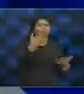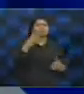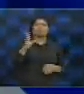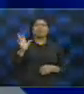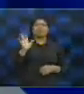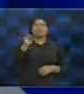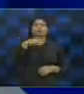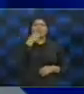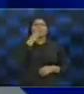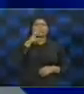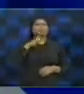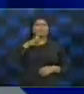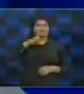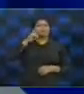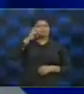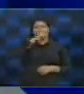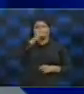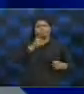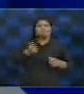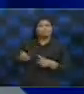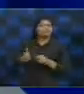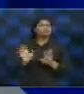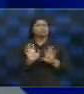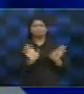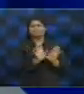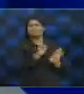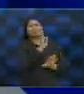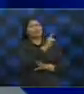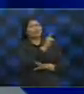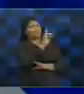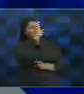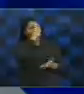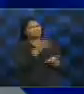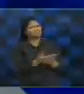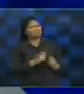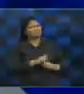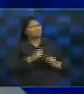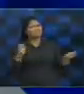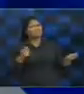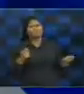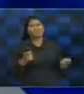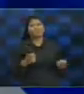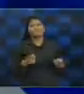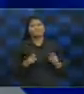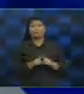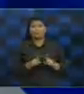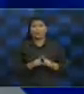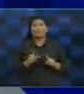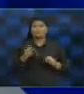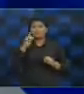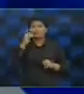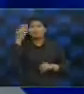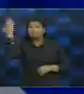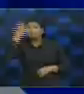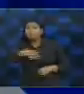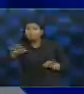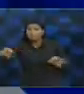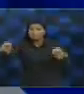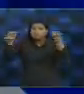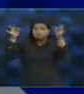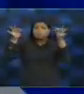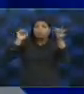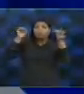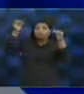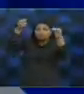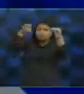maneira muito tranquila, eu acredito que nós temos que fazer justiça a partir da verdade fiscal também. Eu tenho uma